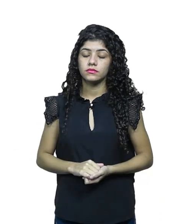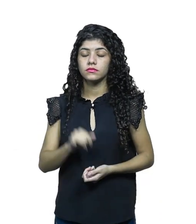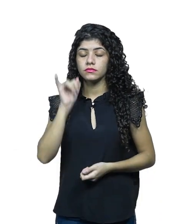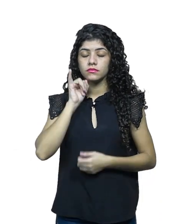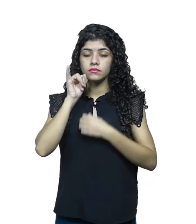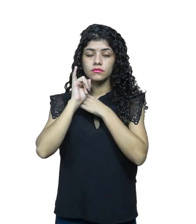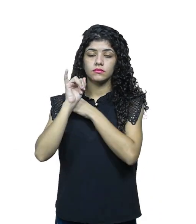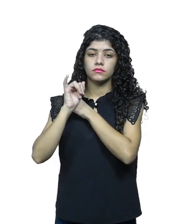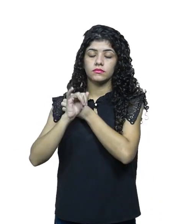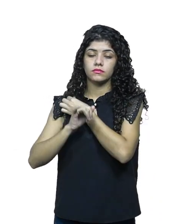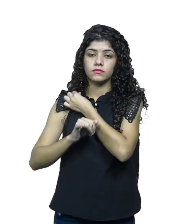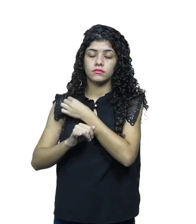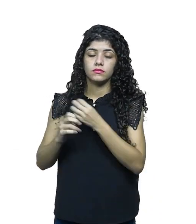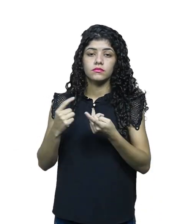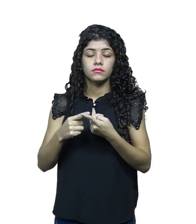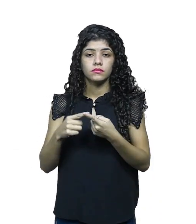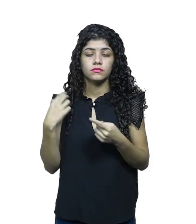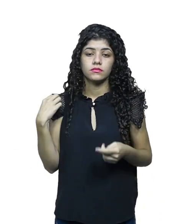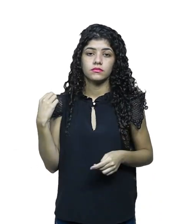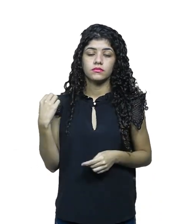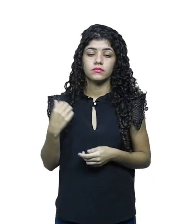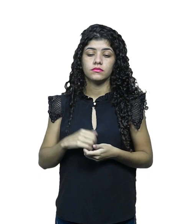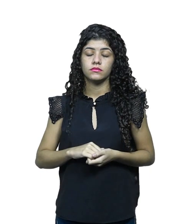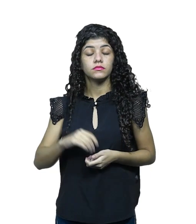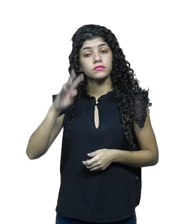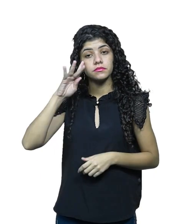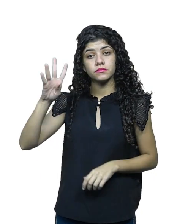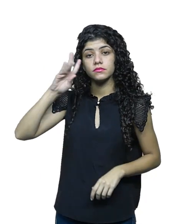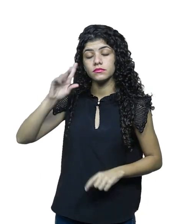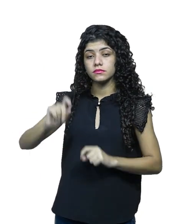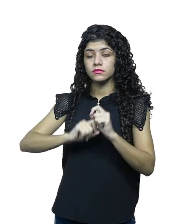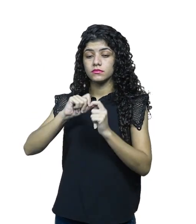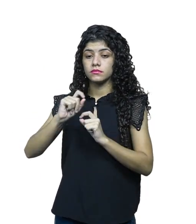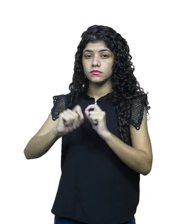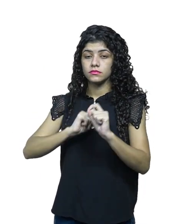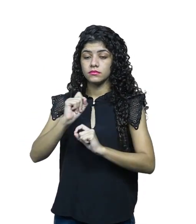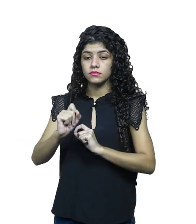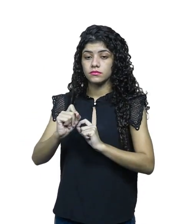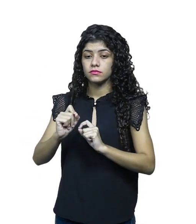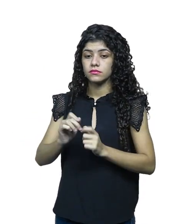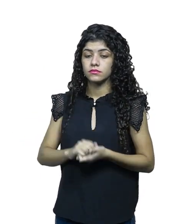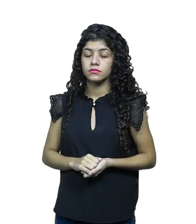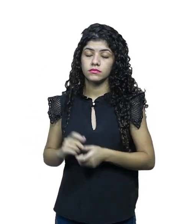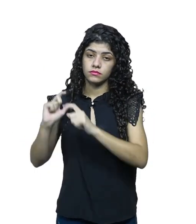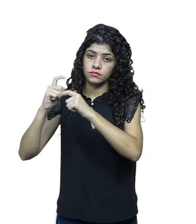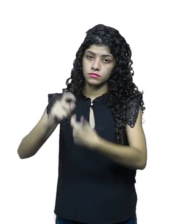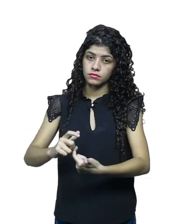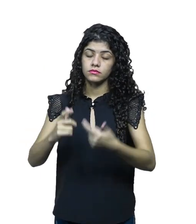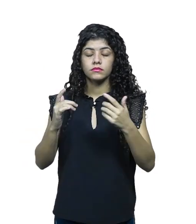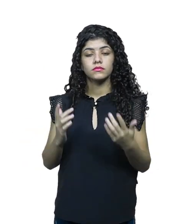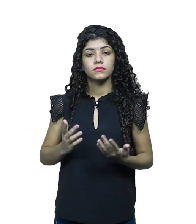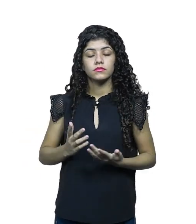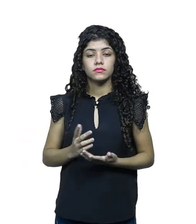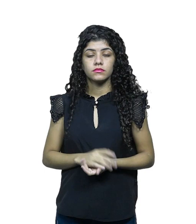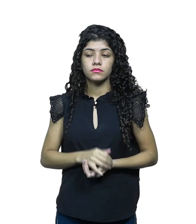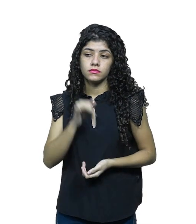alta. Nesse exemplo aqui, por que eu coloquei? Porque eu imaginei o seguinte contexto